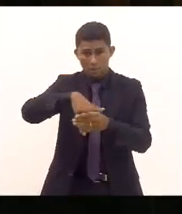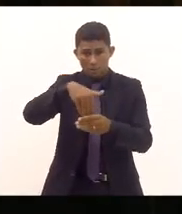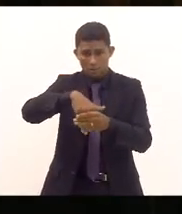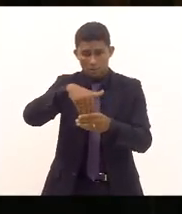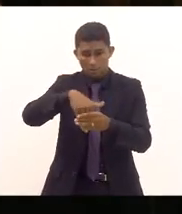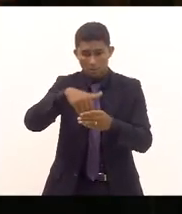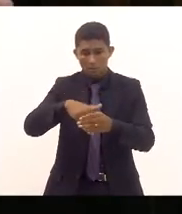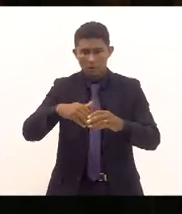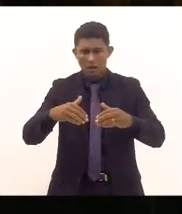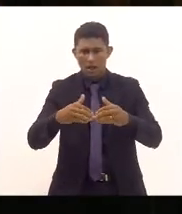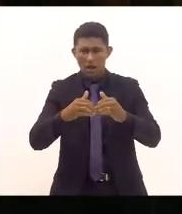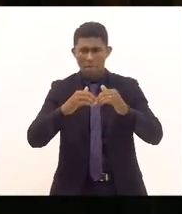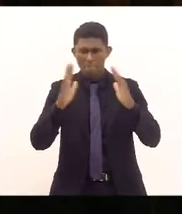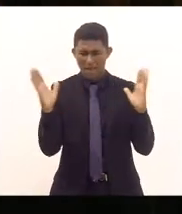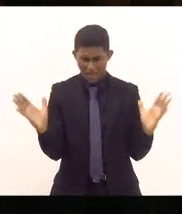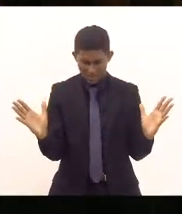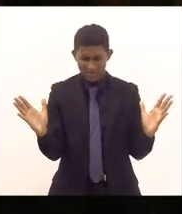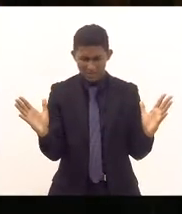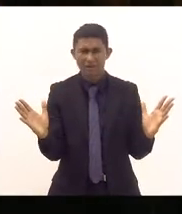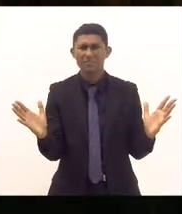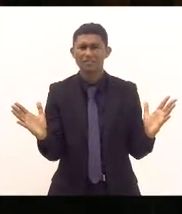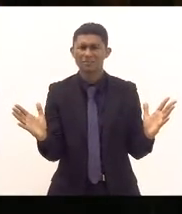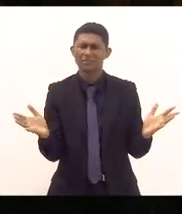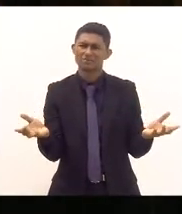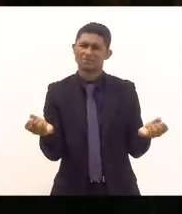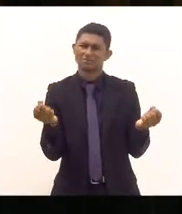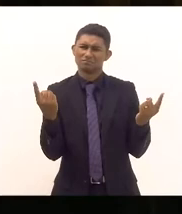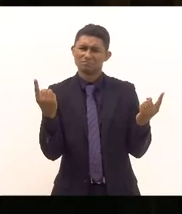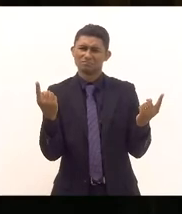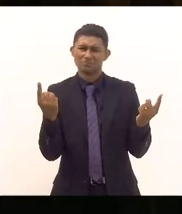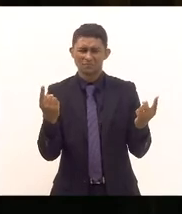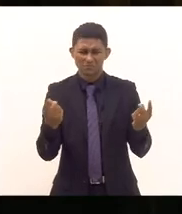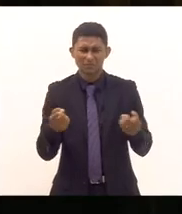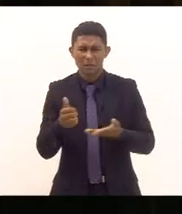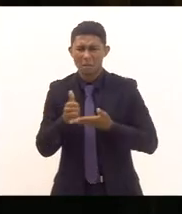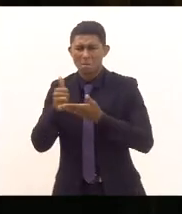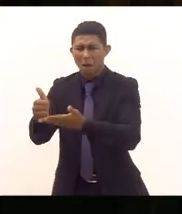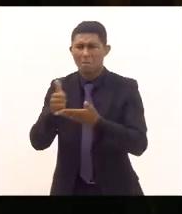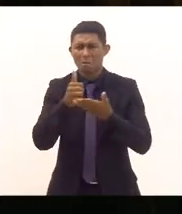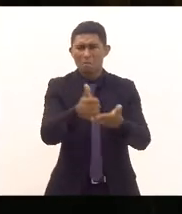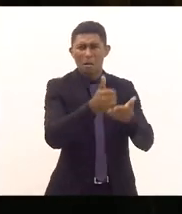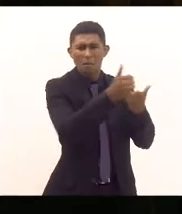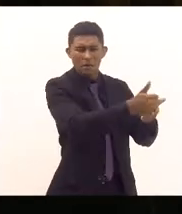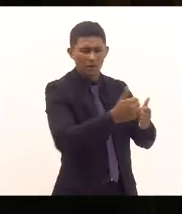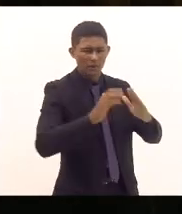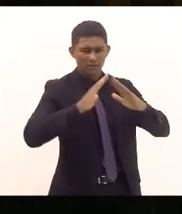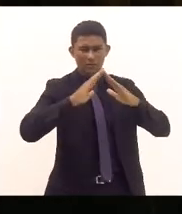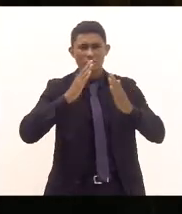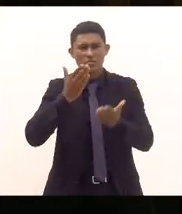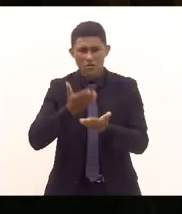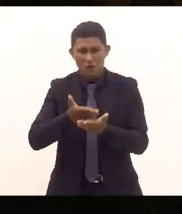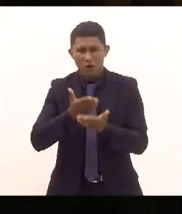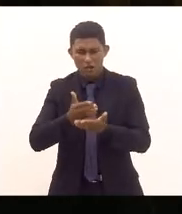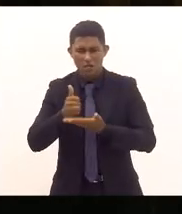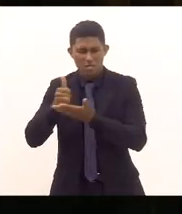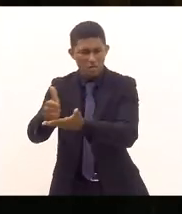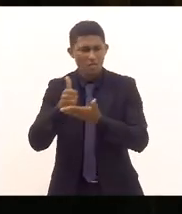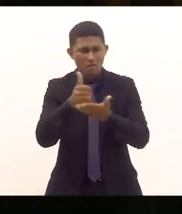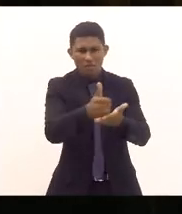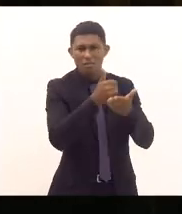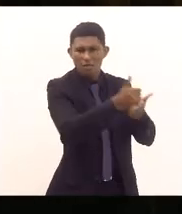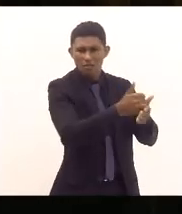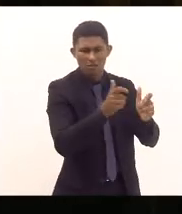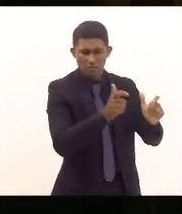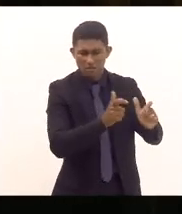o que por Óbvio já mácula gravemente a transparência do processo de